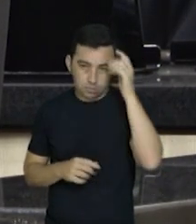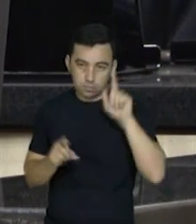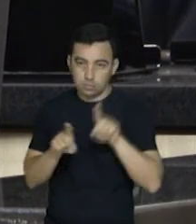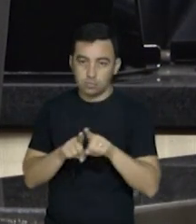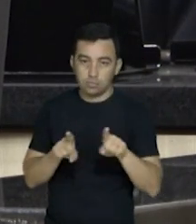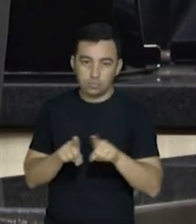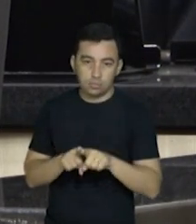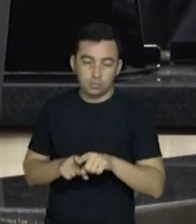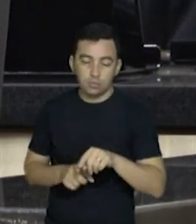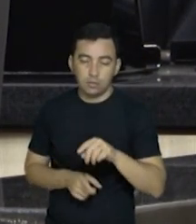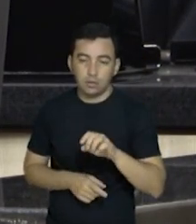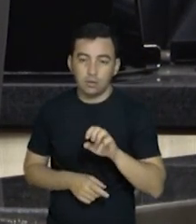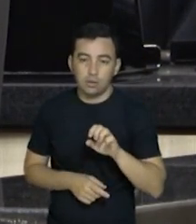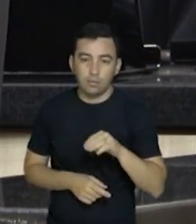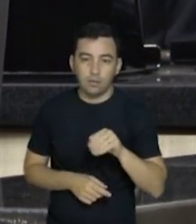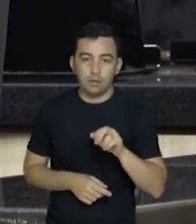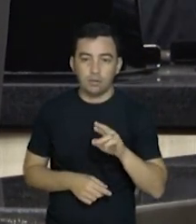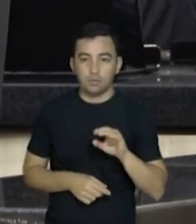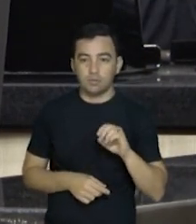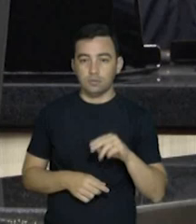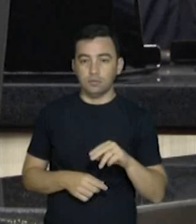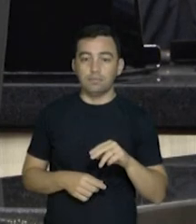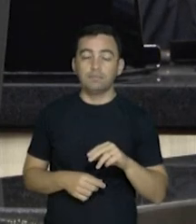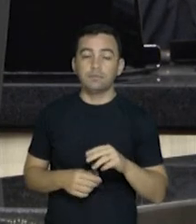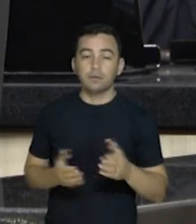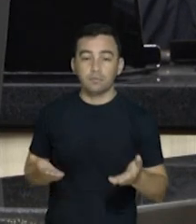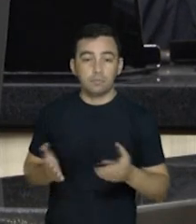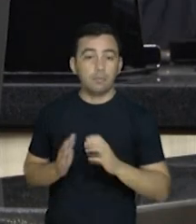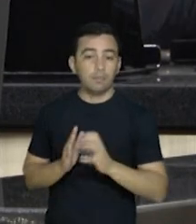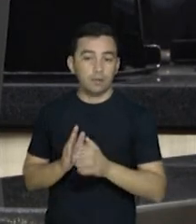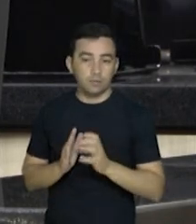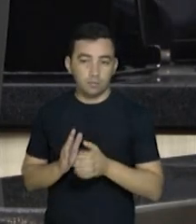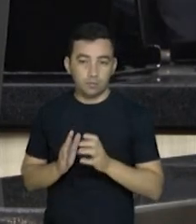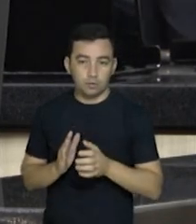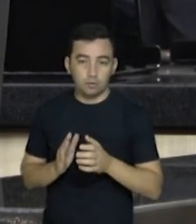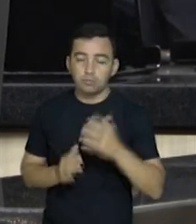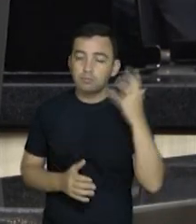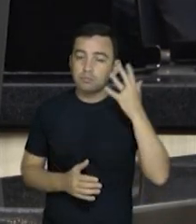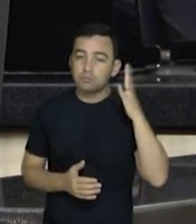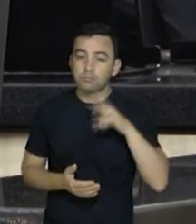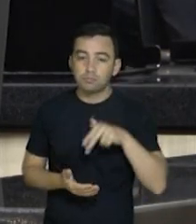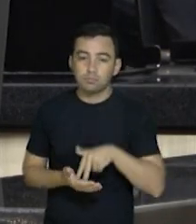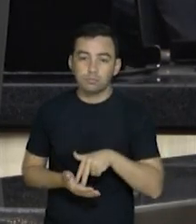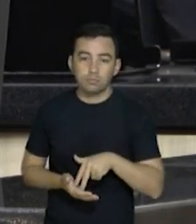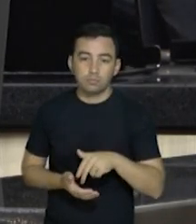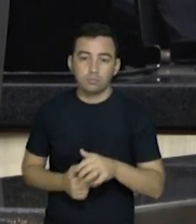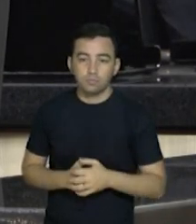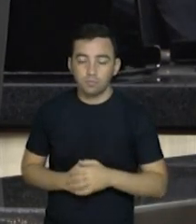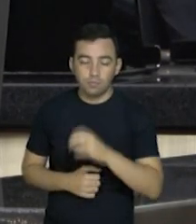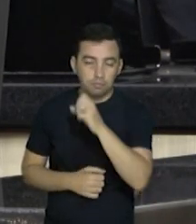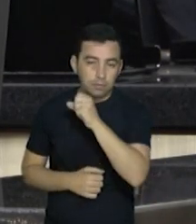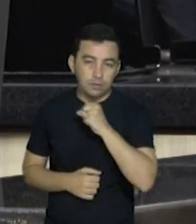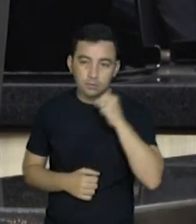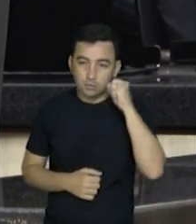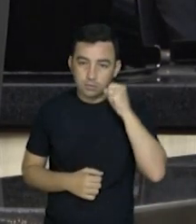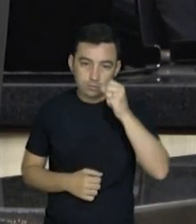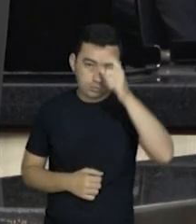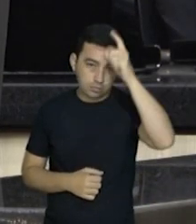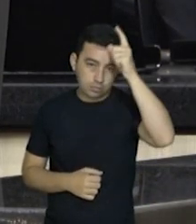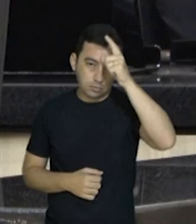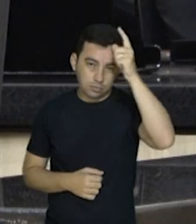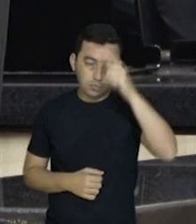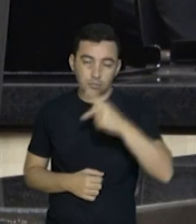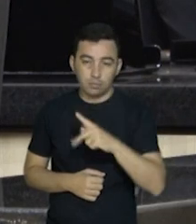grande expediente neste horário destinado aos partidos políticos fizeram uso da palavra os senhores deputados massoco e Sargento Lima pelo